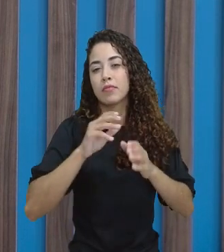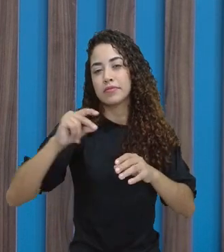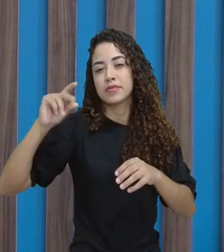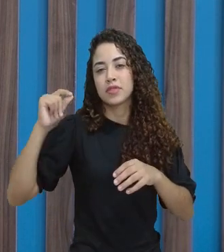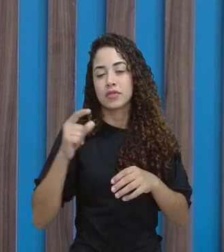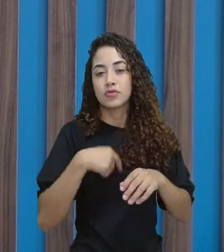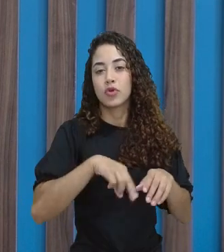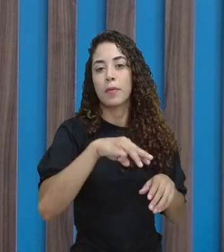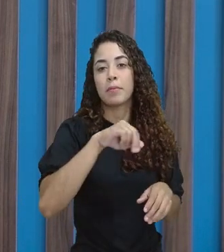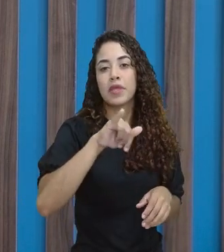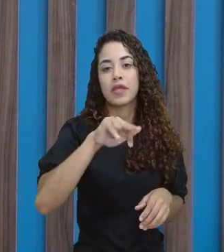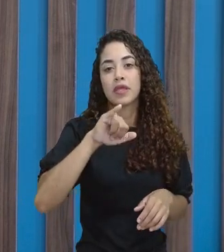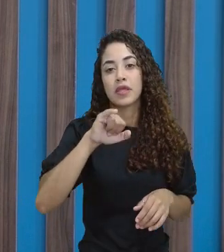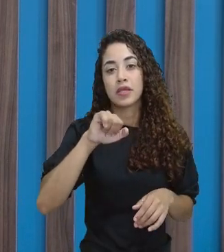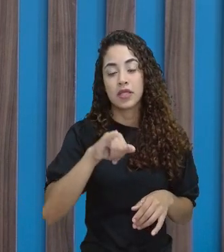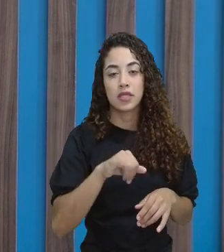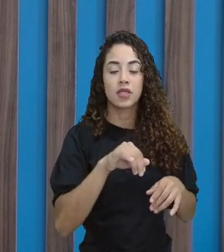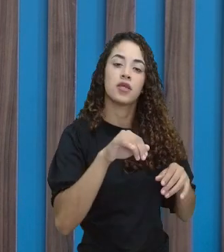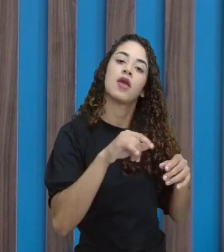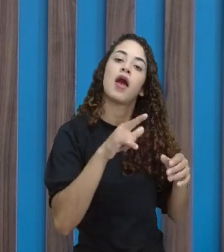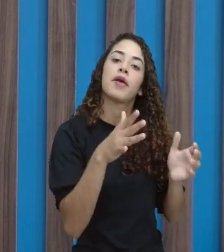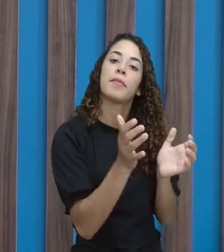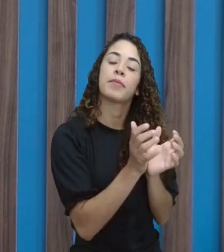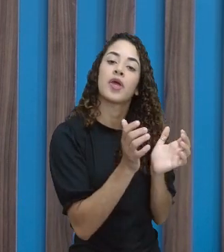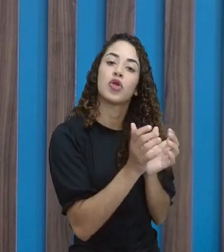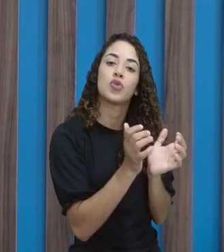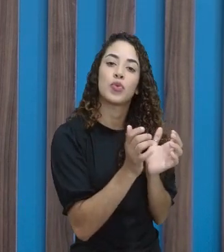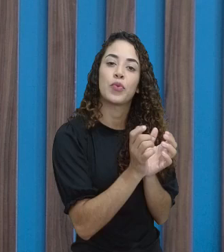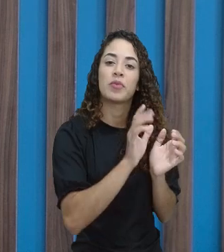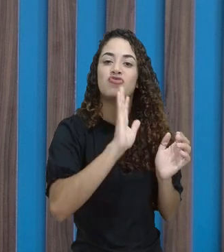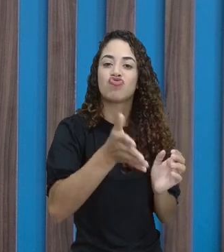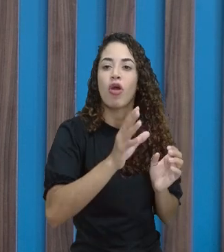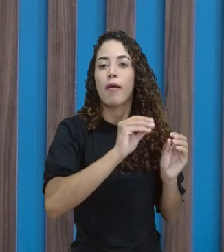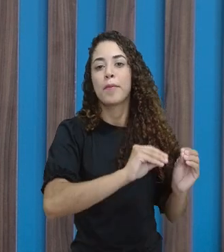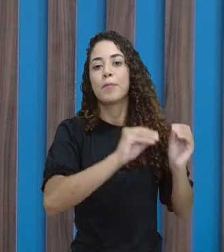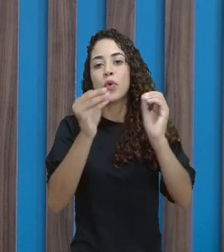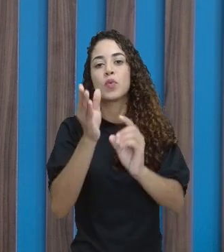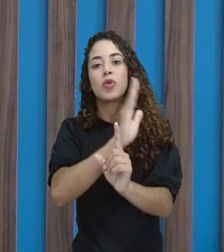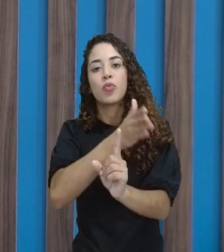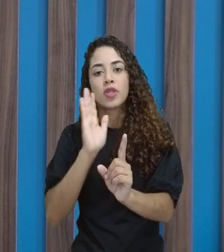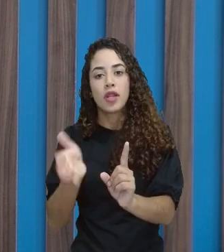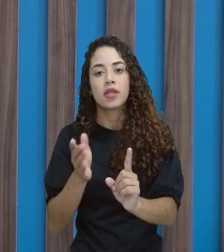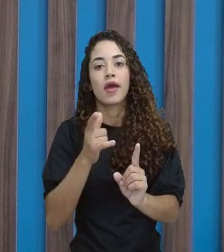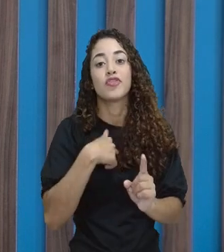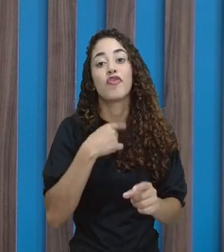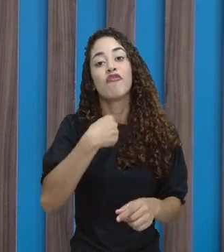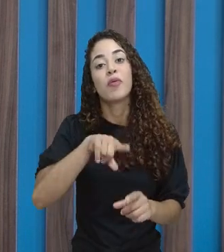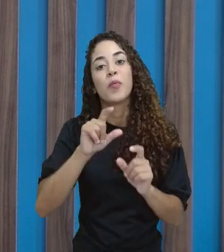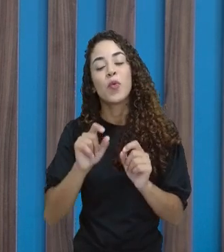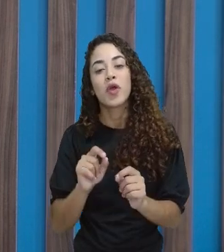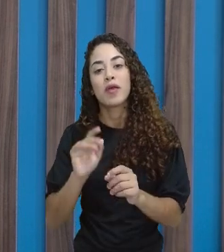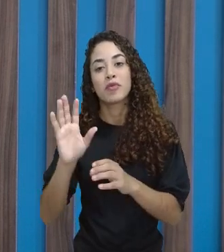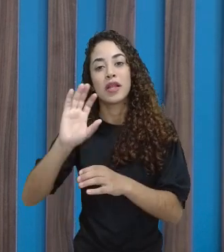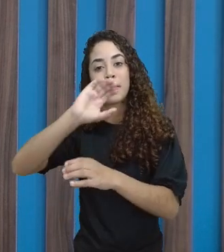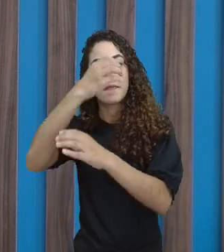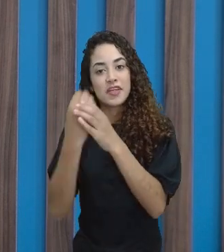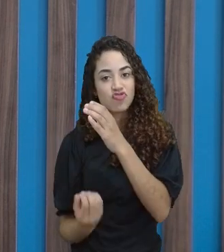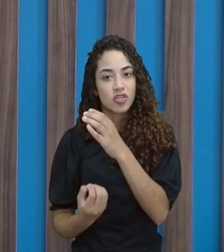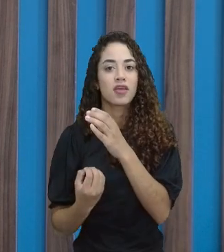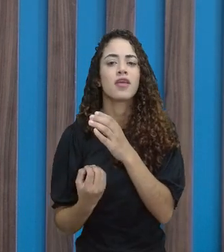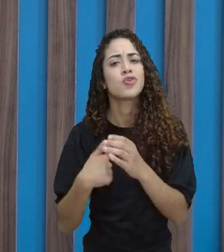minha turma passava para o infantil. Aí eu tinha que ficar no mirim e só tinha modalidade de basquete. Aí eu ia para a modalidade de basquete